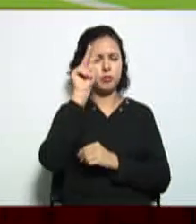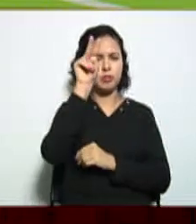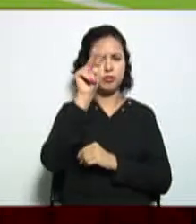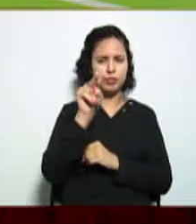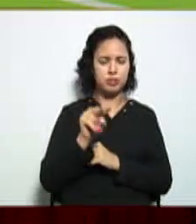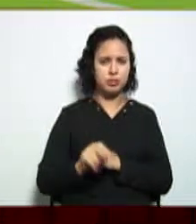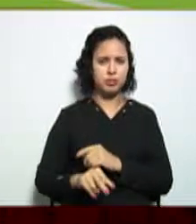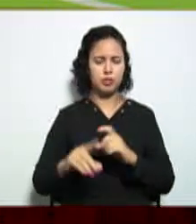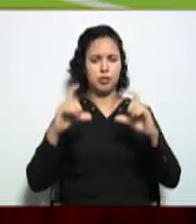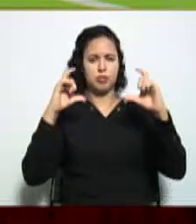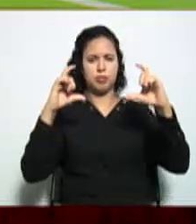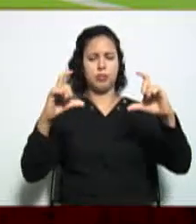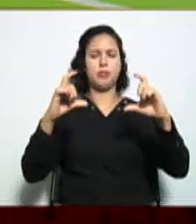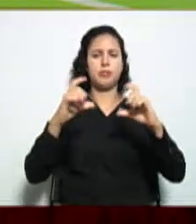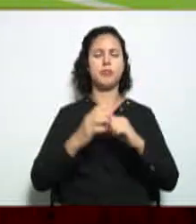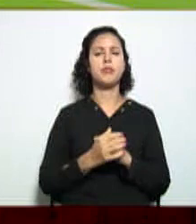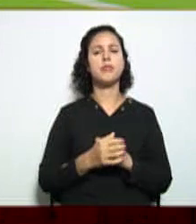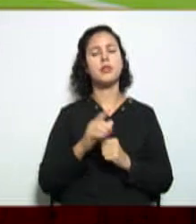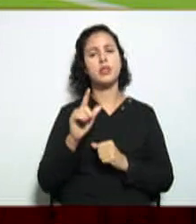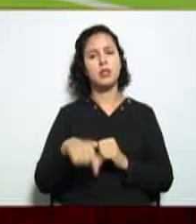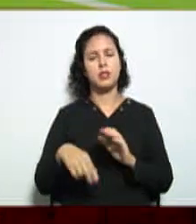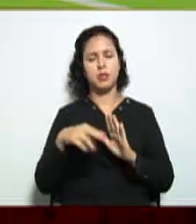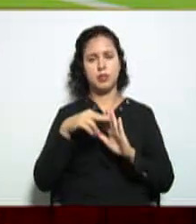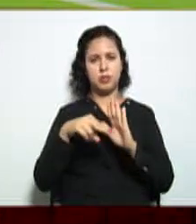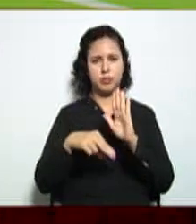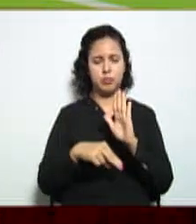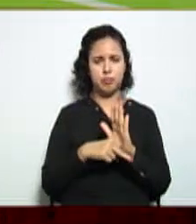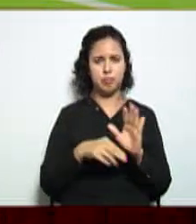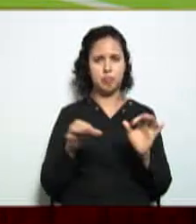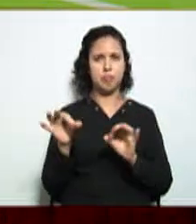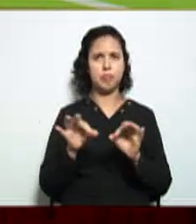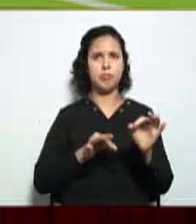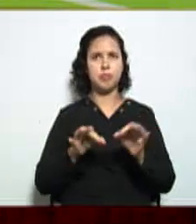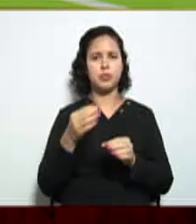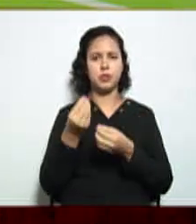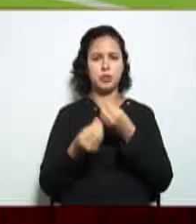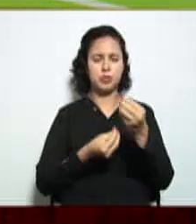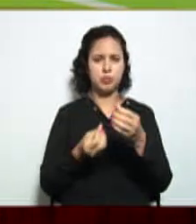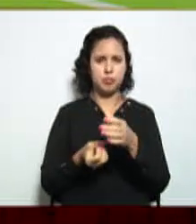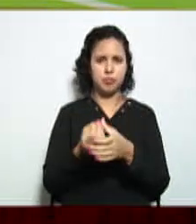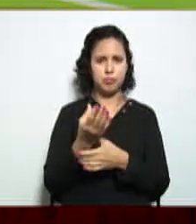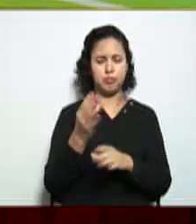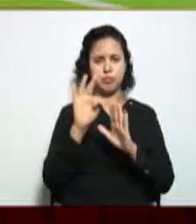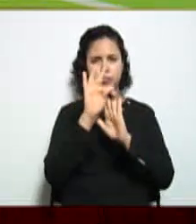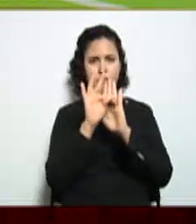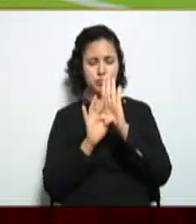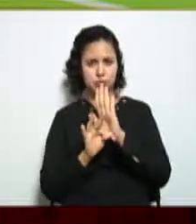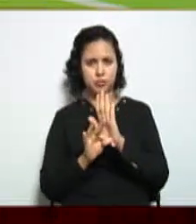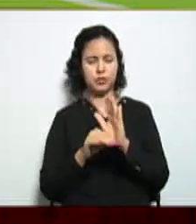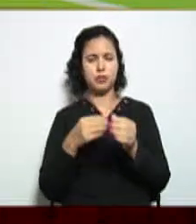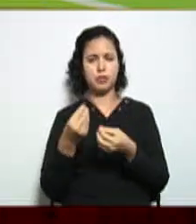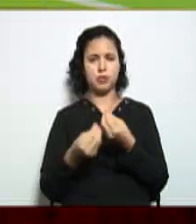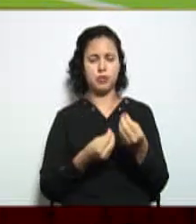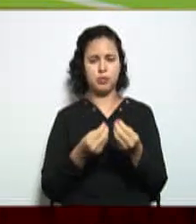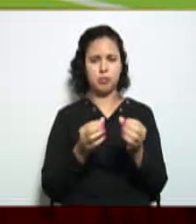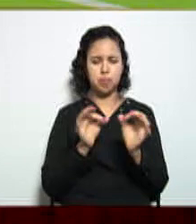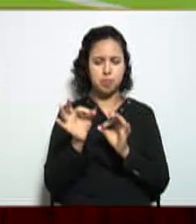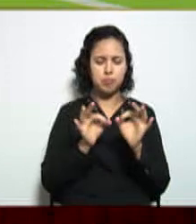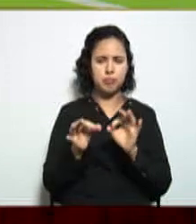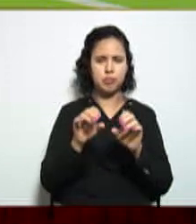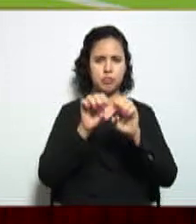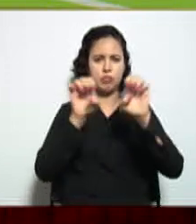nesse parágrafo. E essas normas de formatação, né, de como produzir esse texto, como esse texto ficar